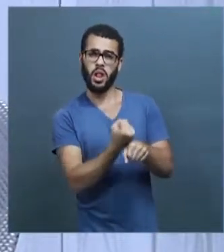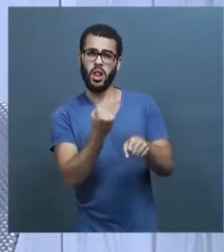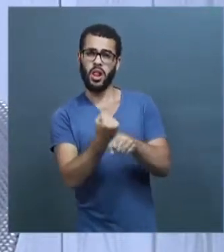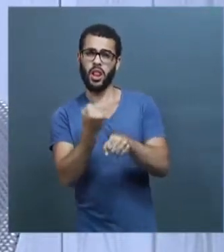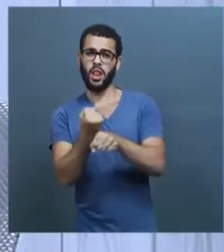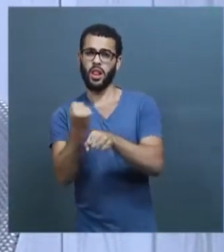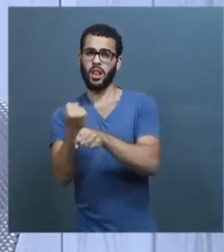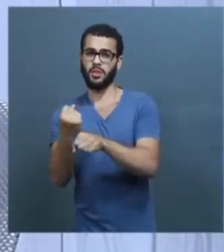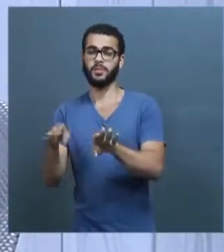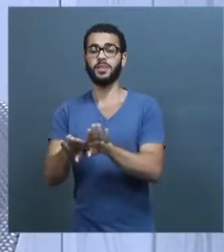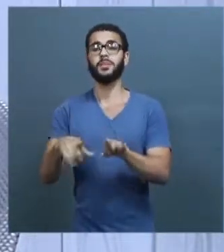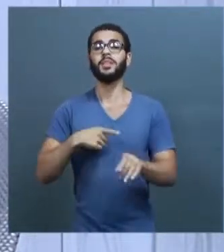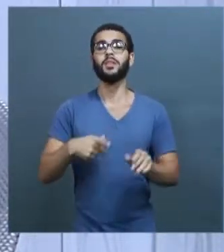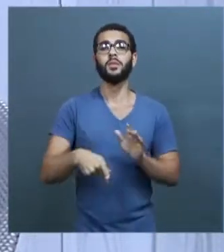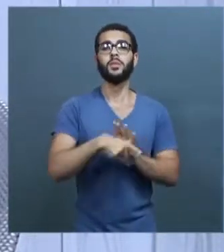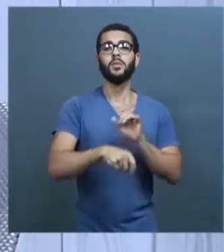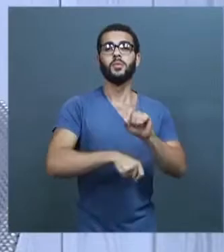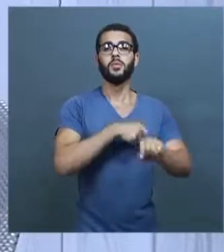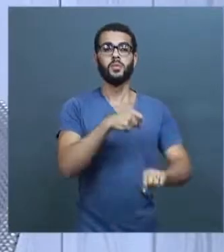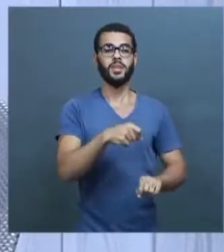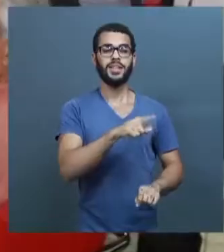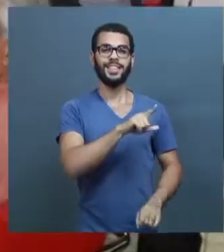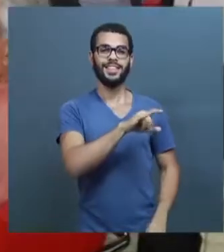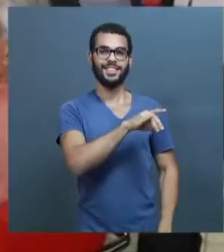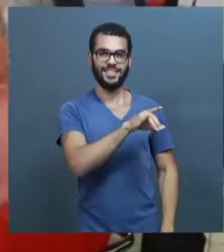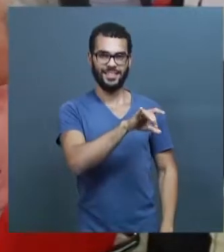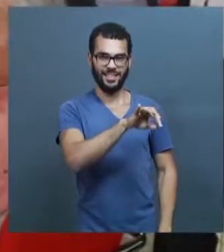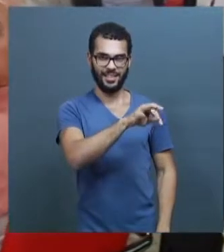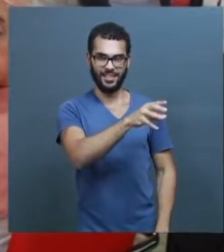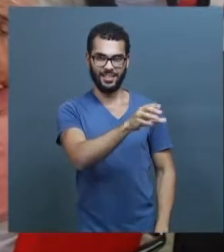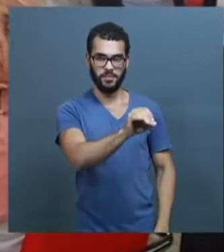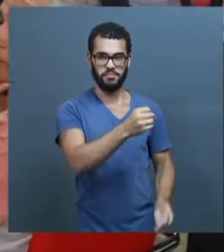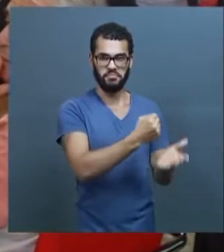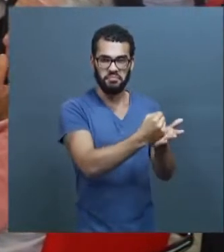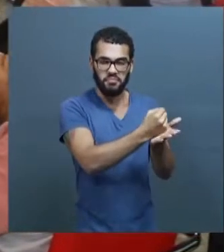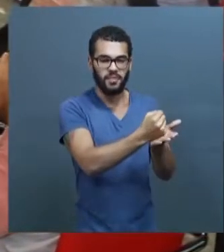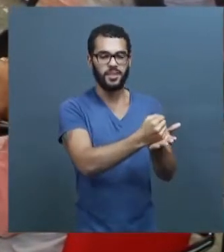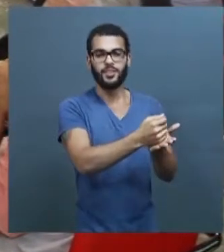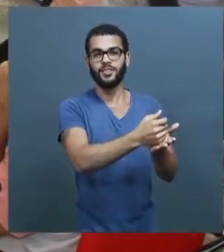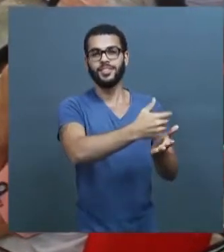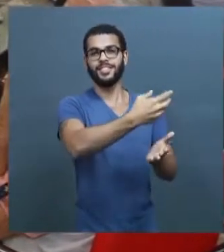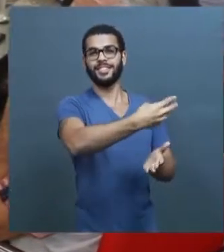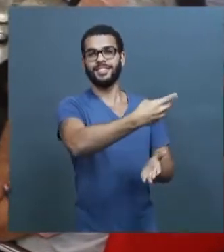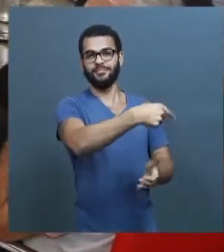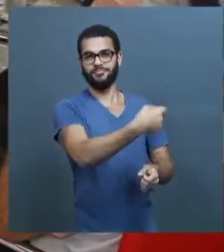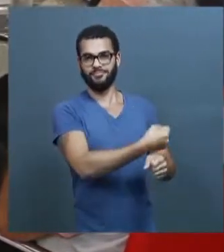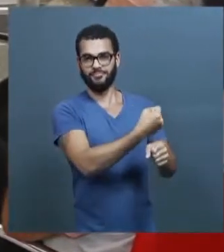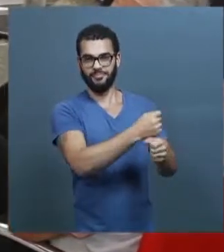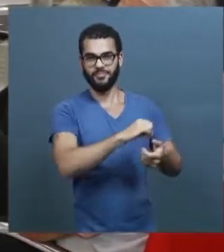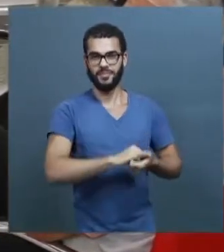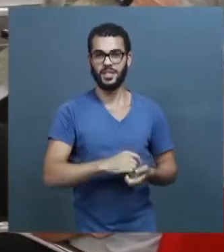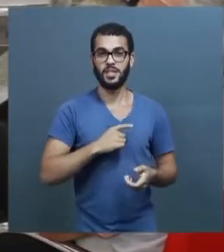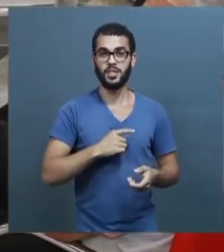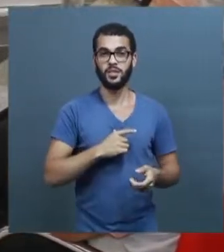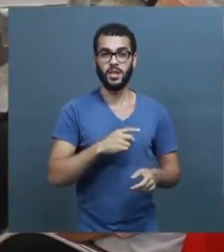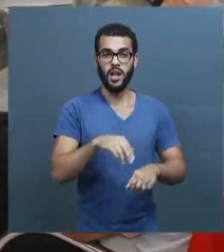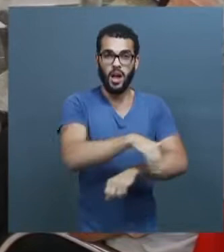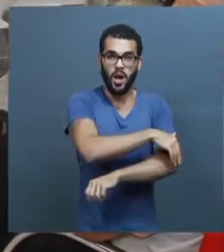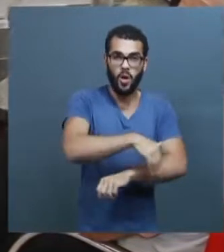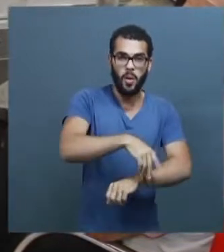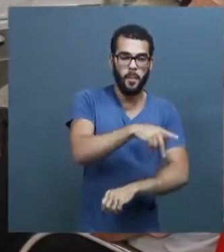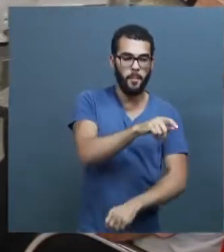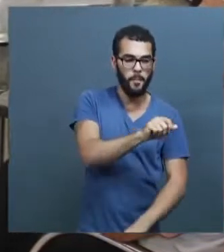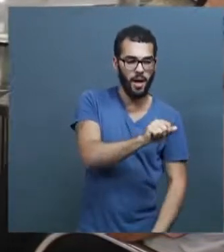do processo licitatório de uma terceira. A prefeitura anunciou o prolongamento das ruas Papoulas e